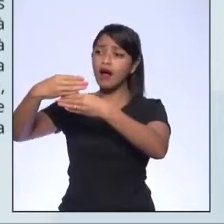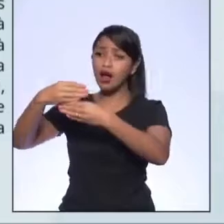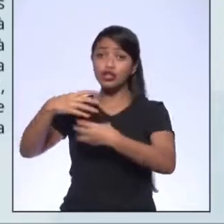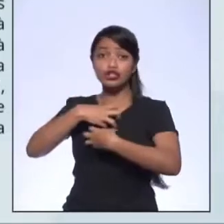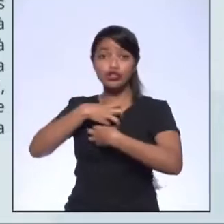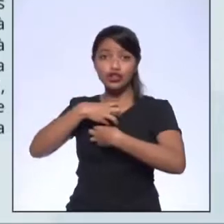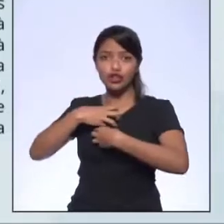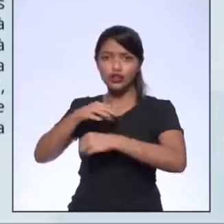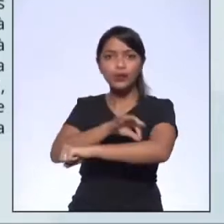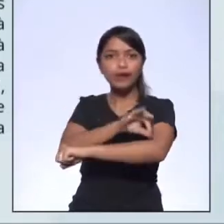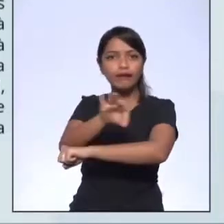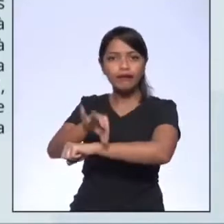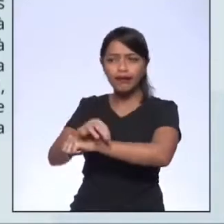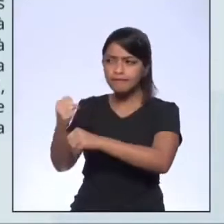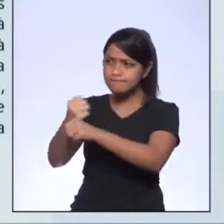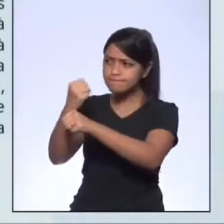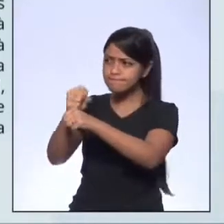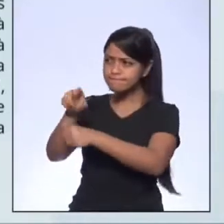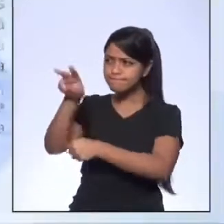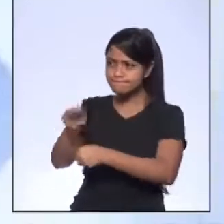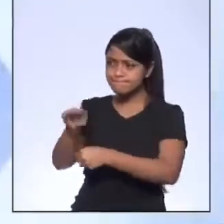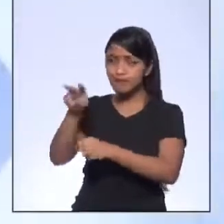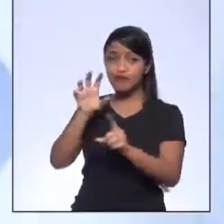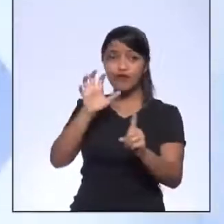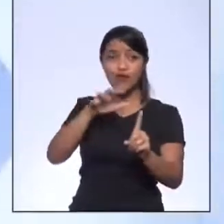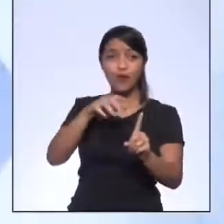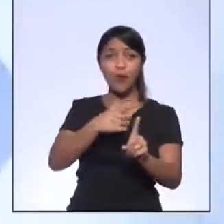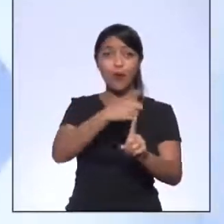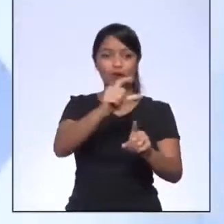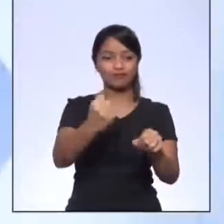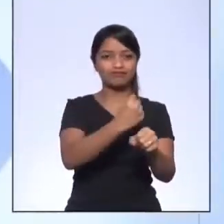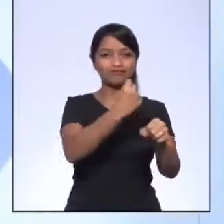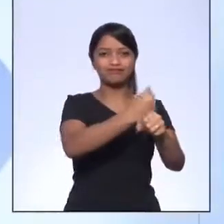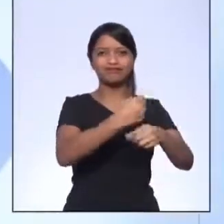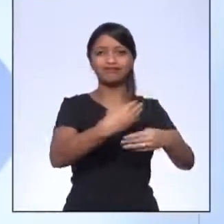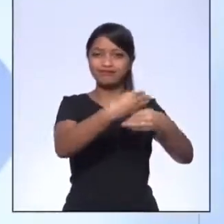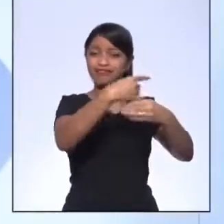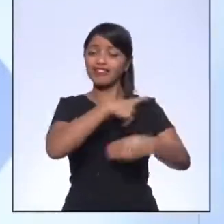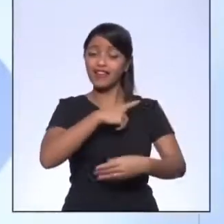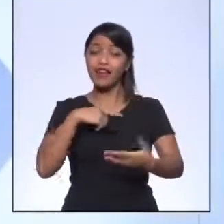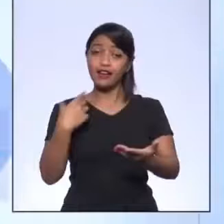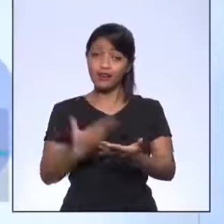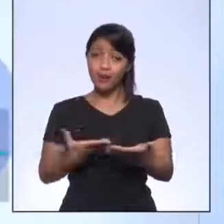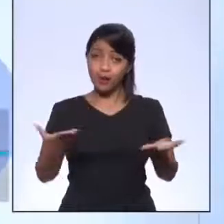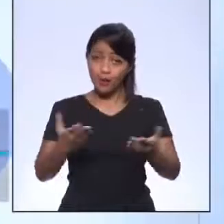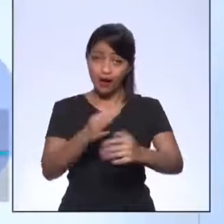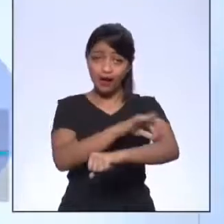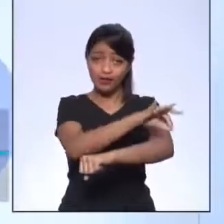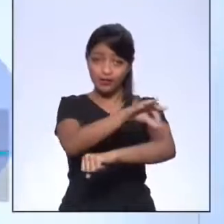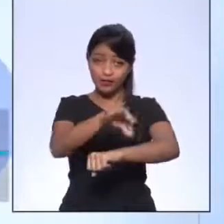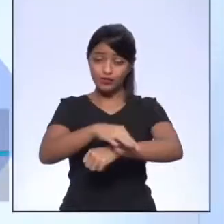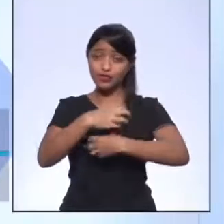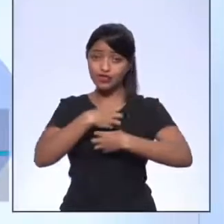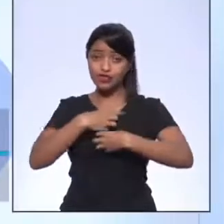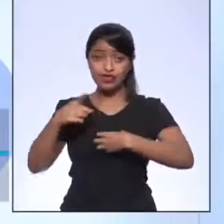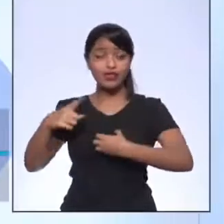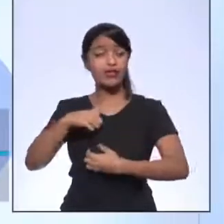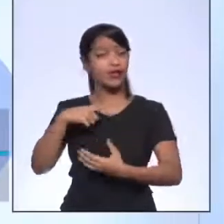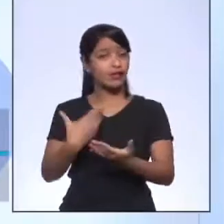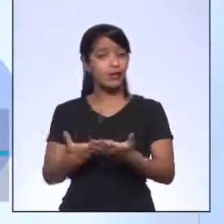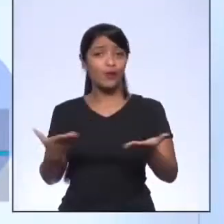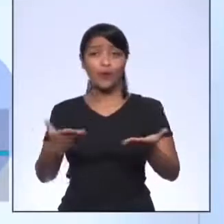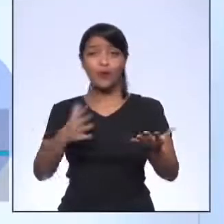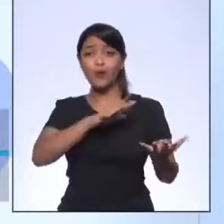né? E nós temos também essa arquitetura até hoje presente no